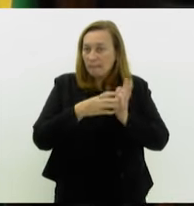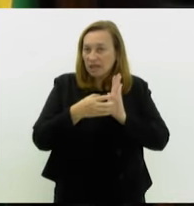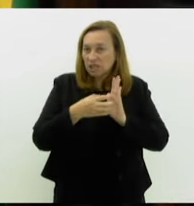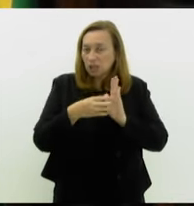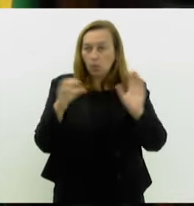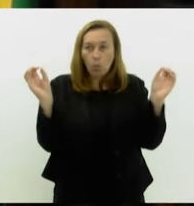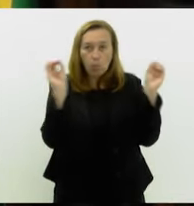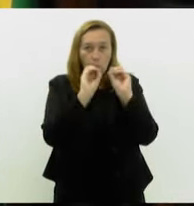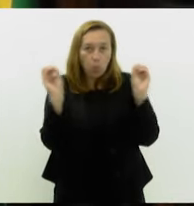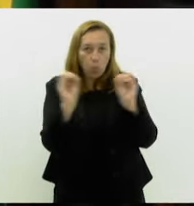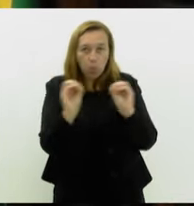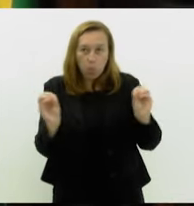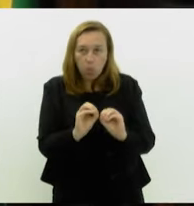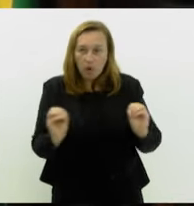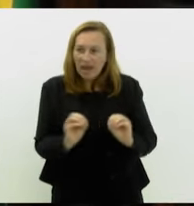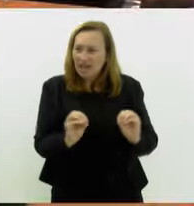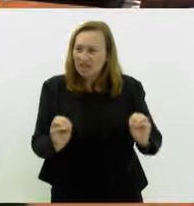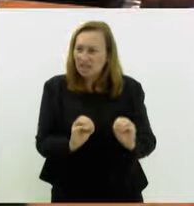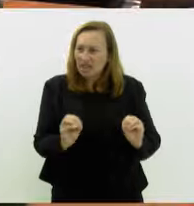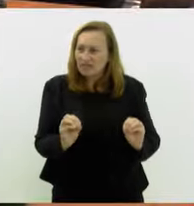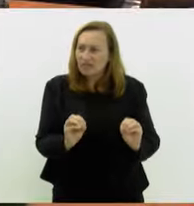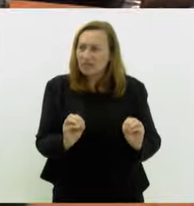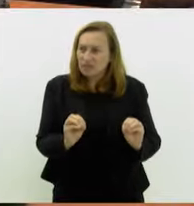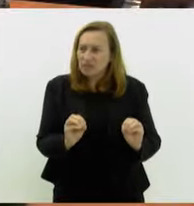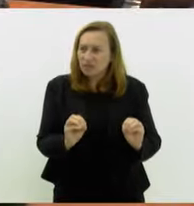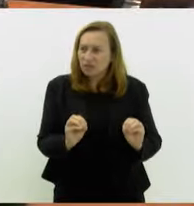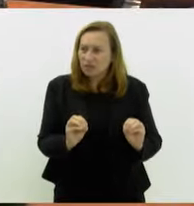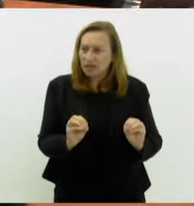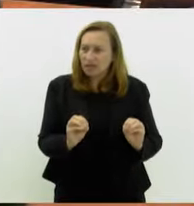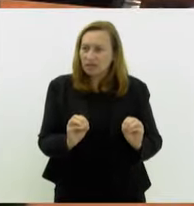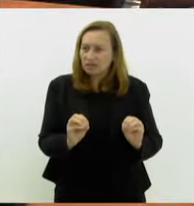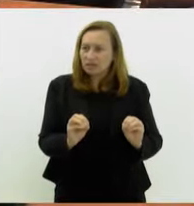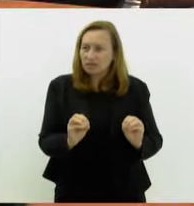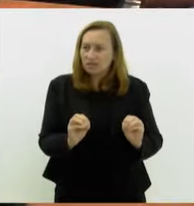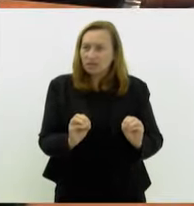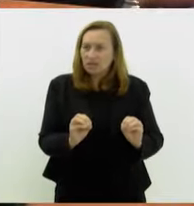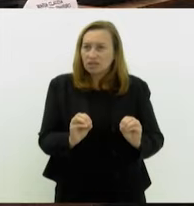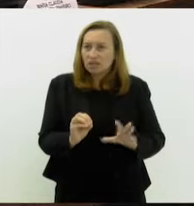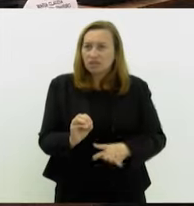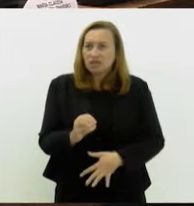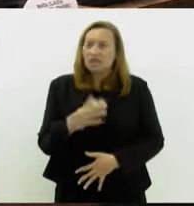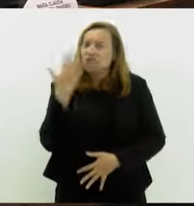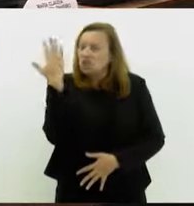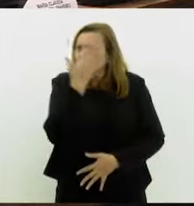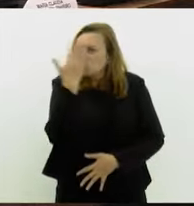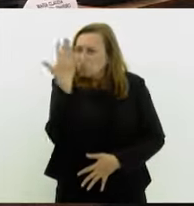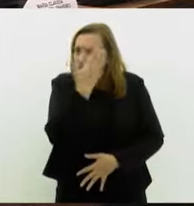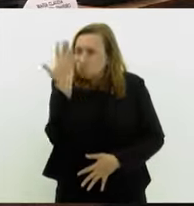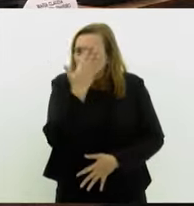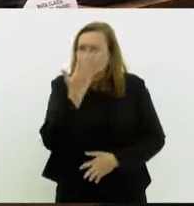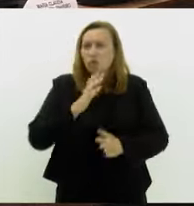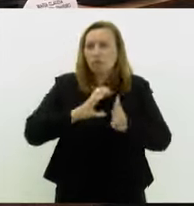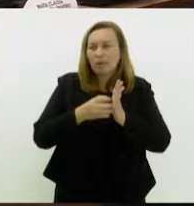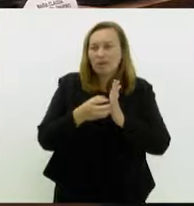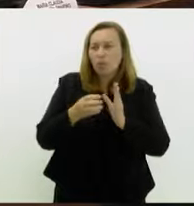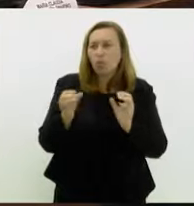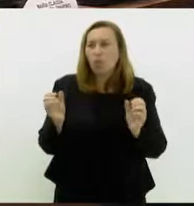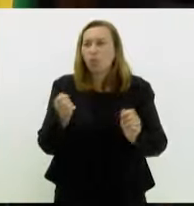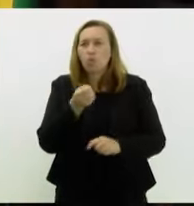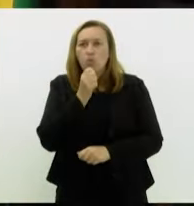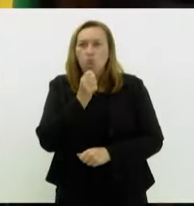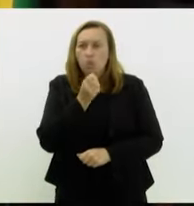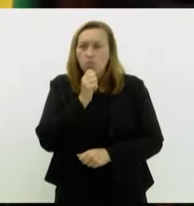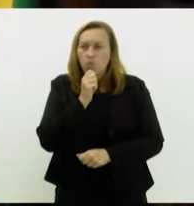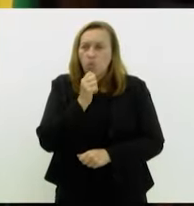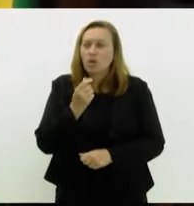que nós não sejamos aquelas usadas para que partidos políticos possam ter mais dinheiro